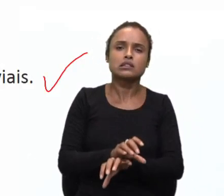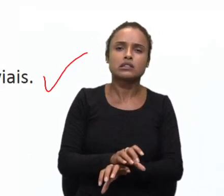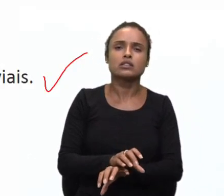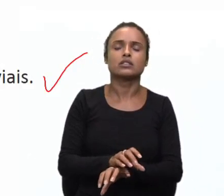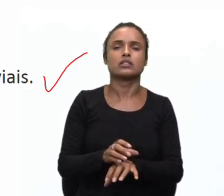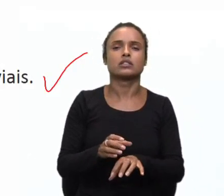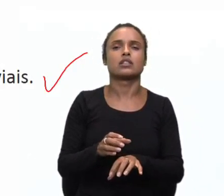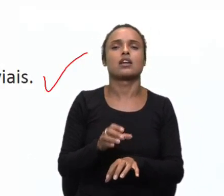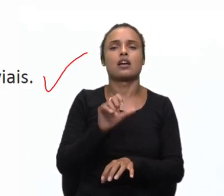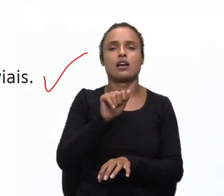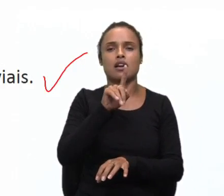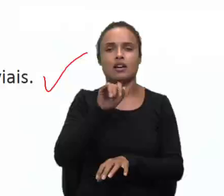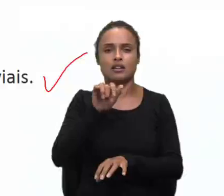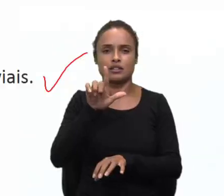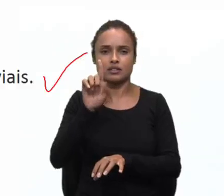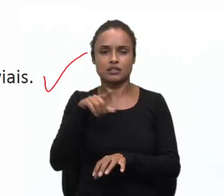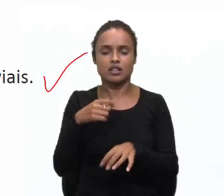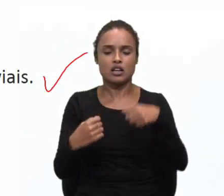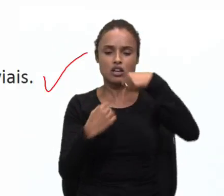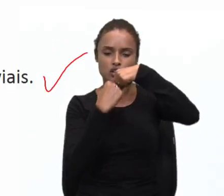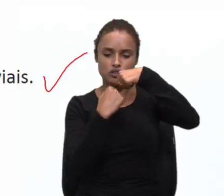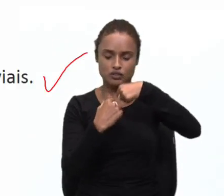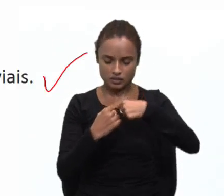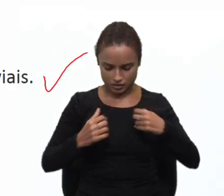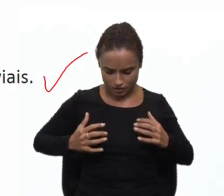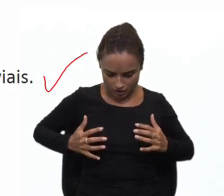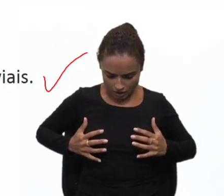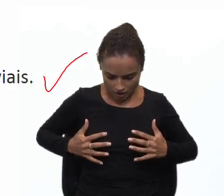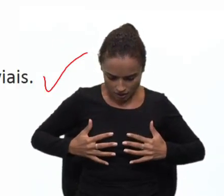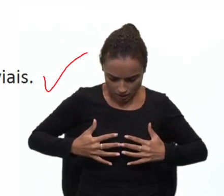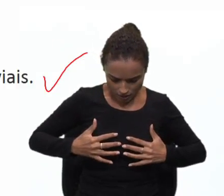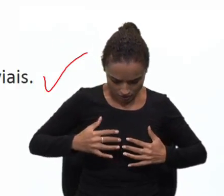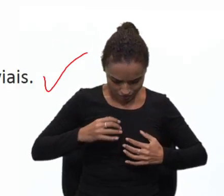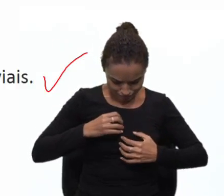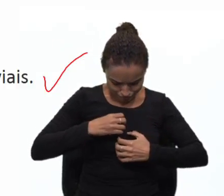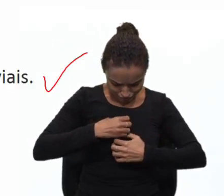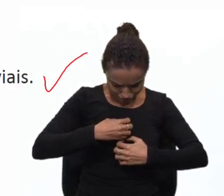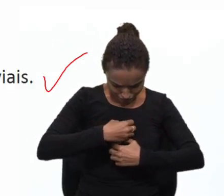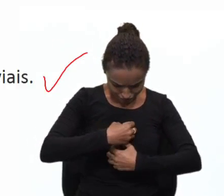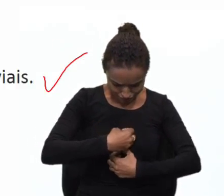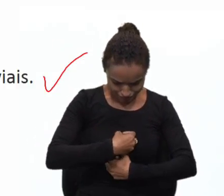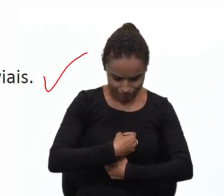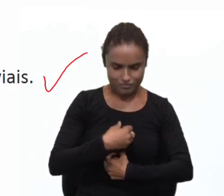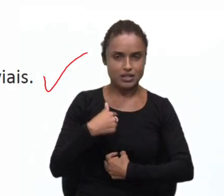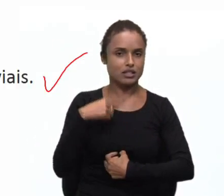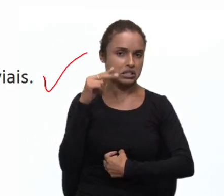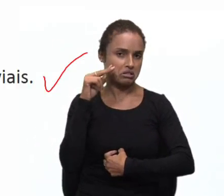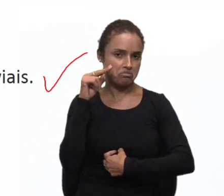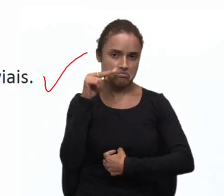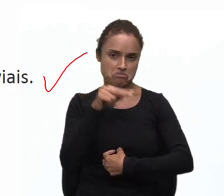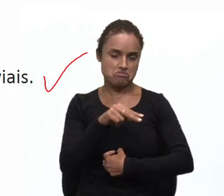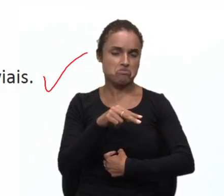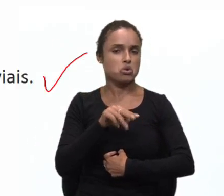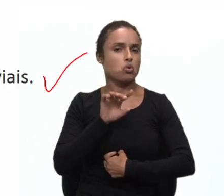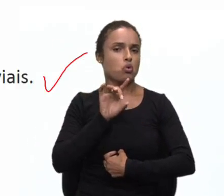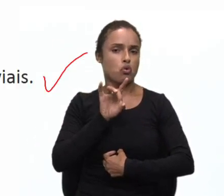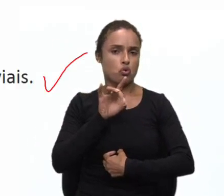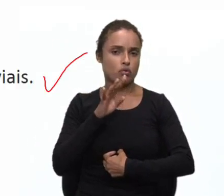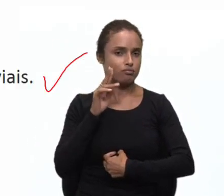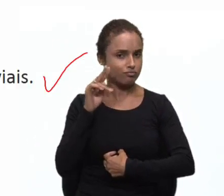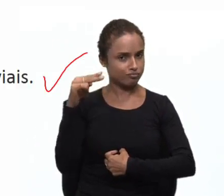daquelas articulações bem próximas da caixa torácica, tá? Para vocês conhecerem um pouquinho.